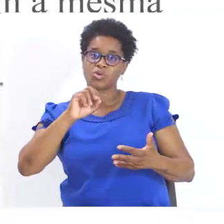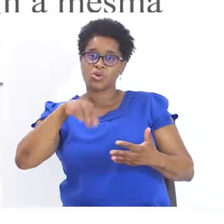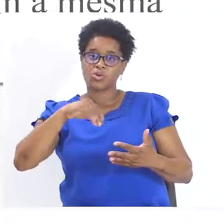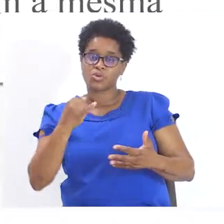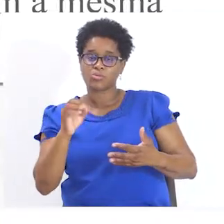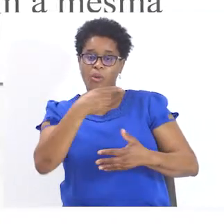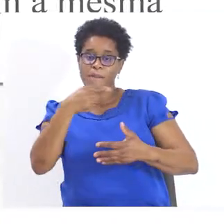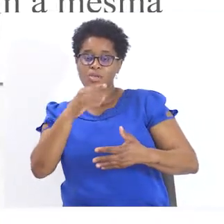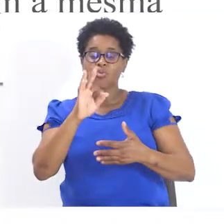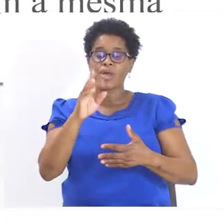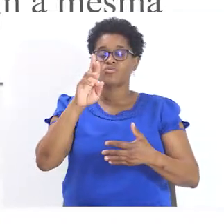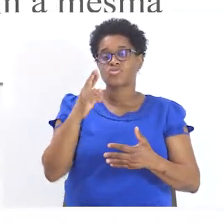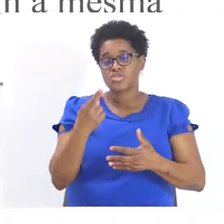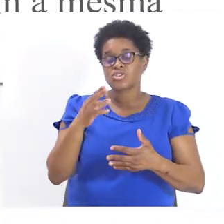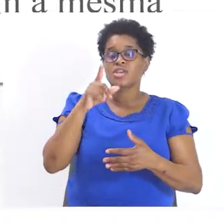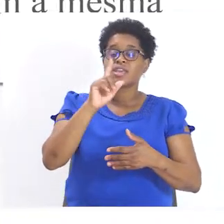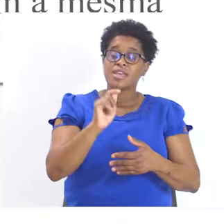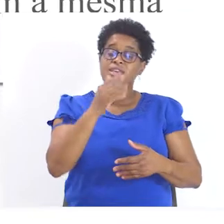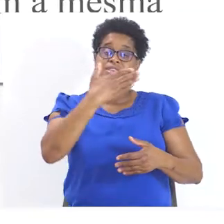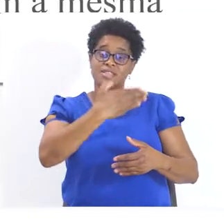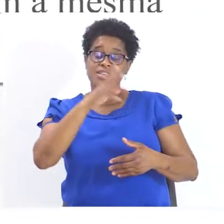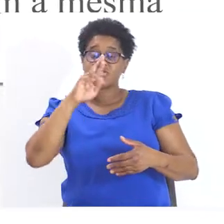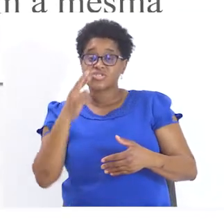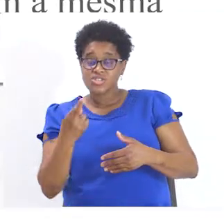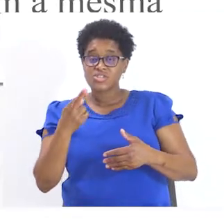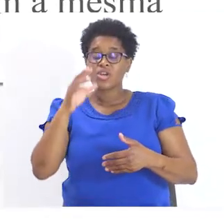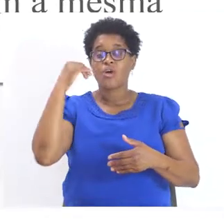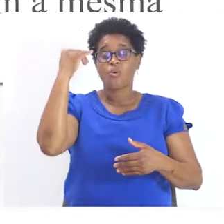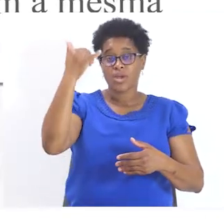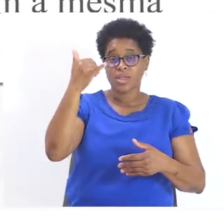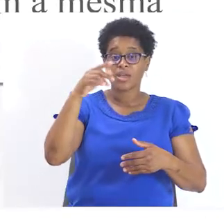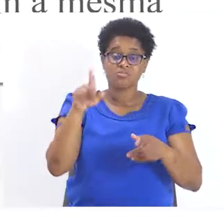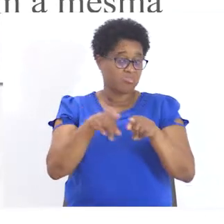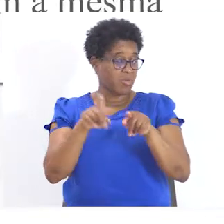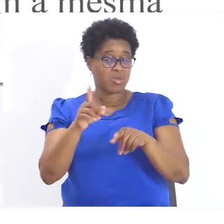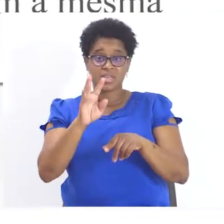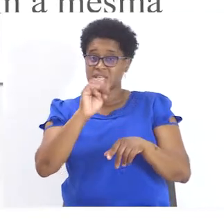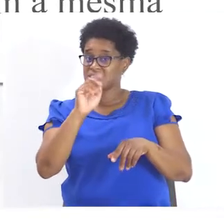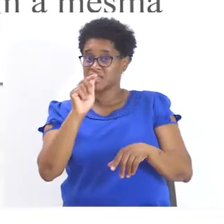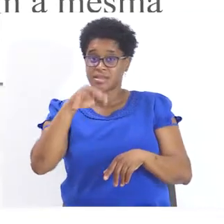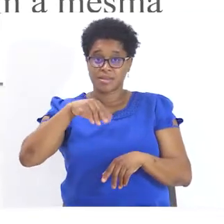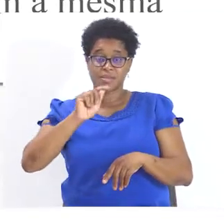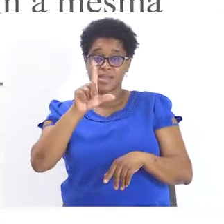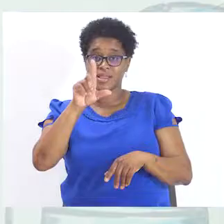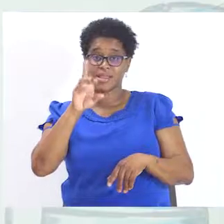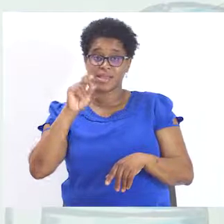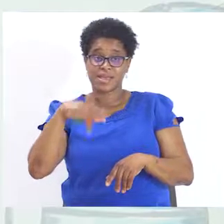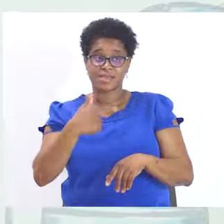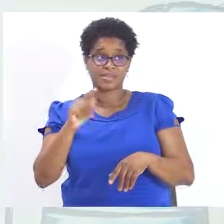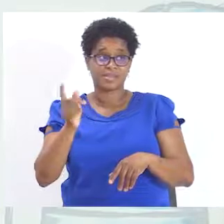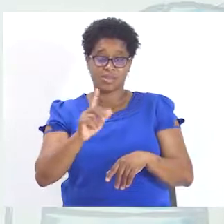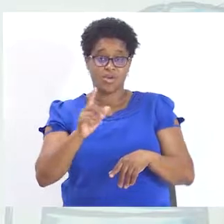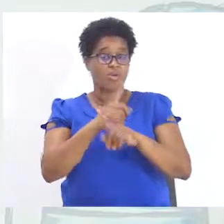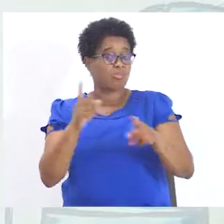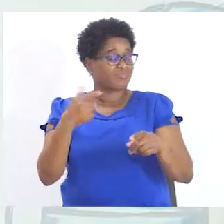4x e 7x ao quadrado não são semelhantes porque não têm a mesma parte literal. Vocês podem